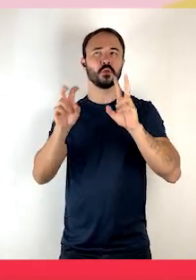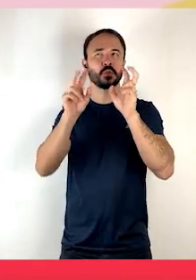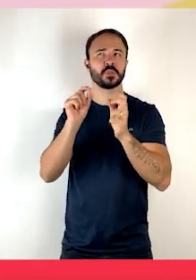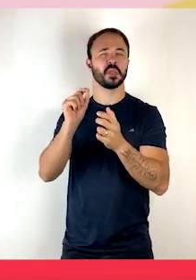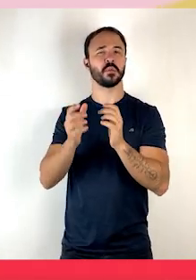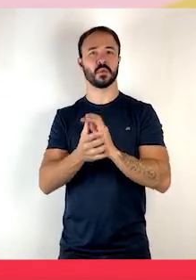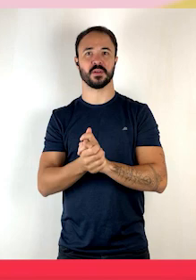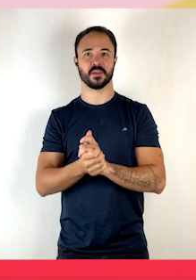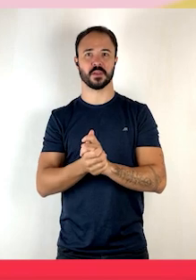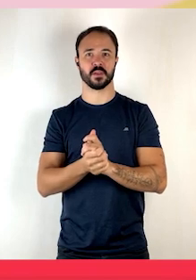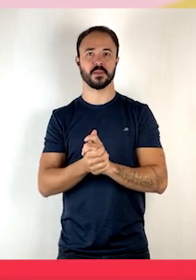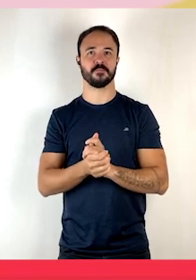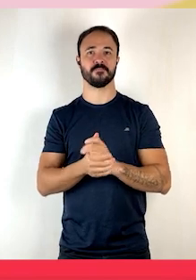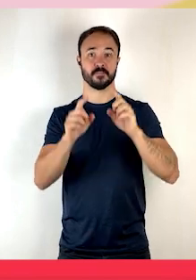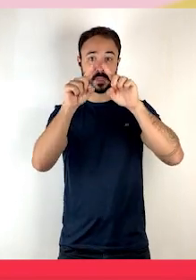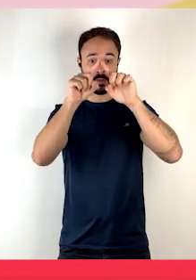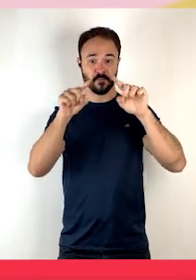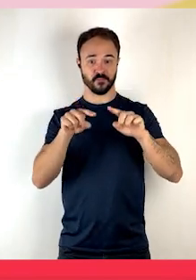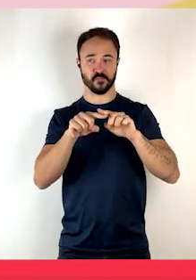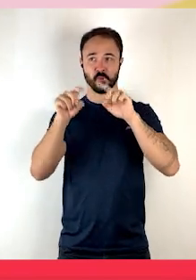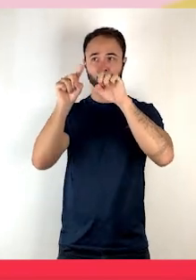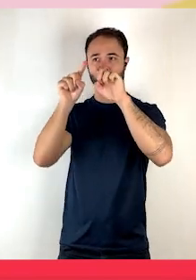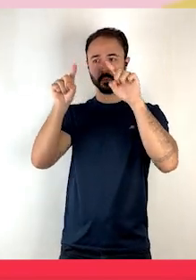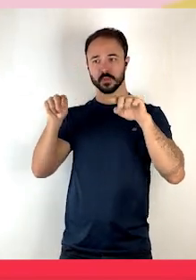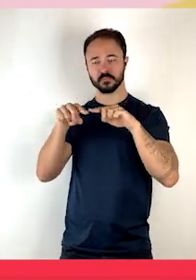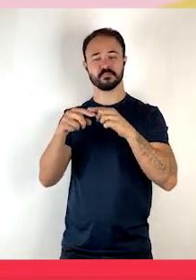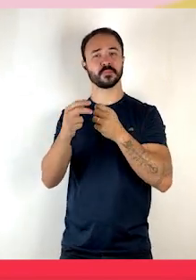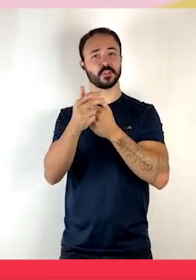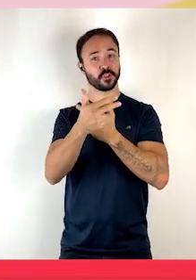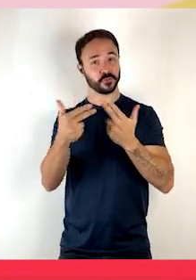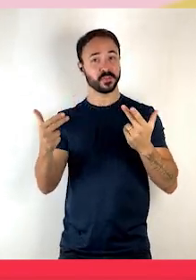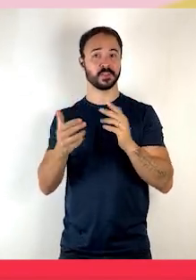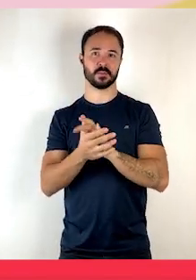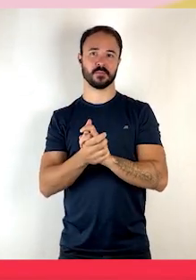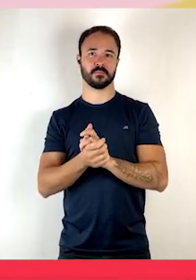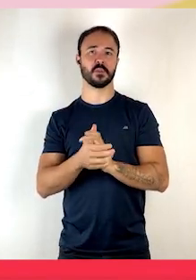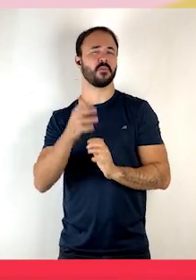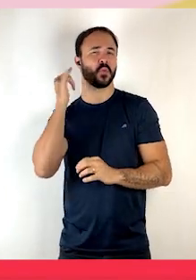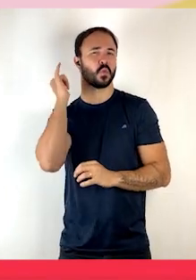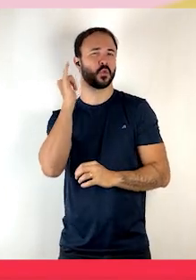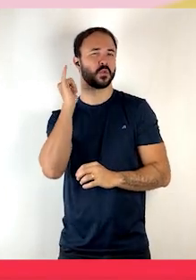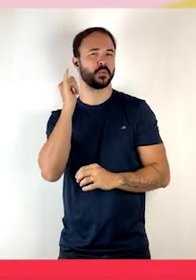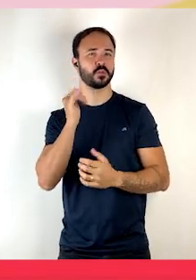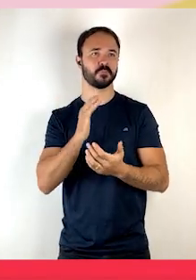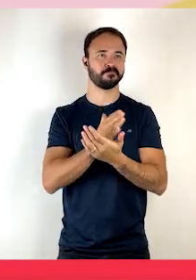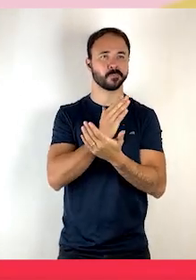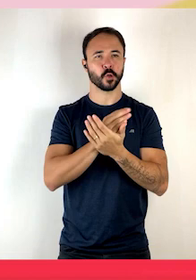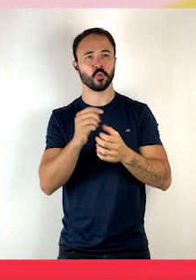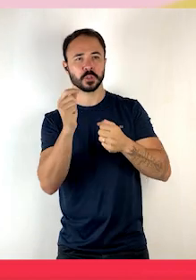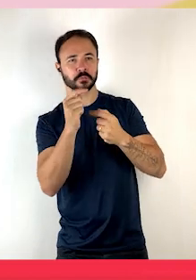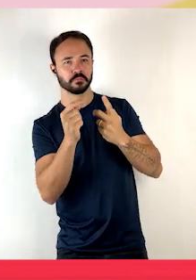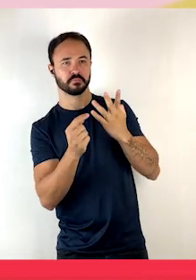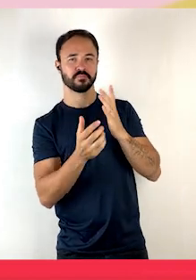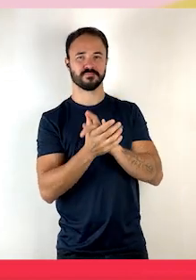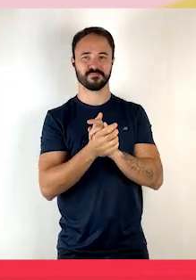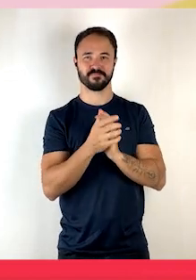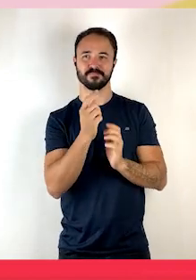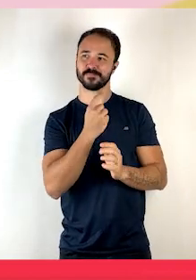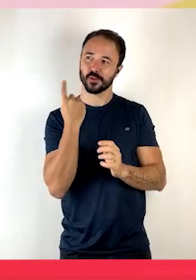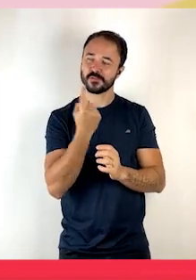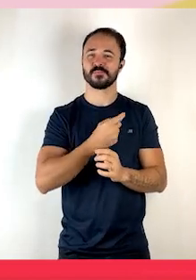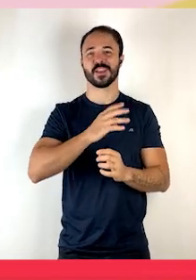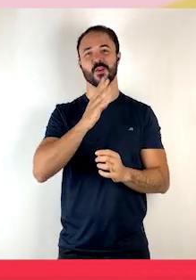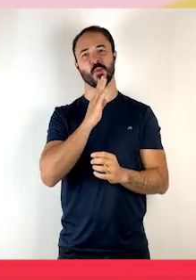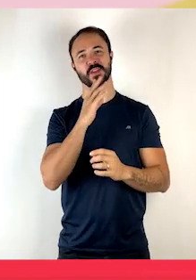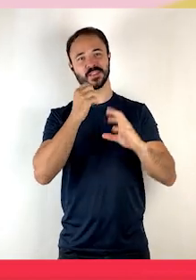hoje sobre formas geométricas. Vou trazer uma história para vocês sobre algumas formas e nós